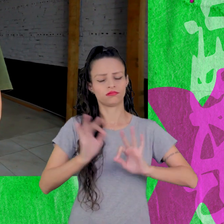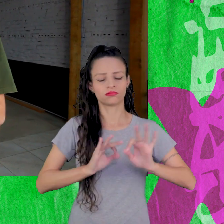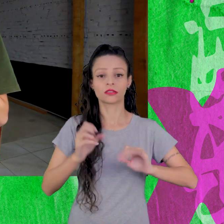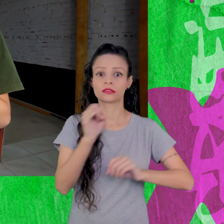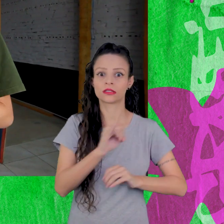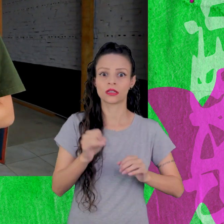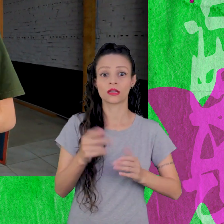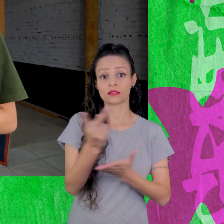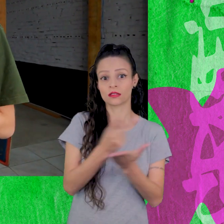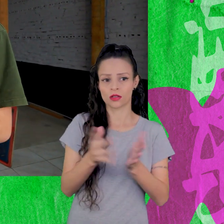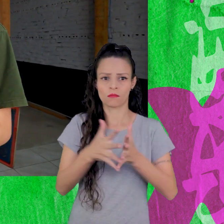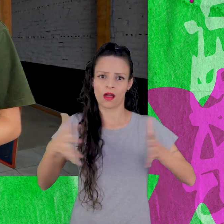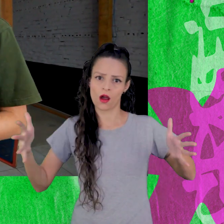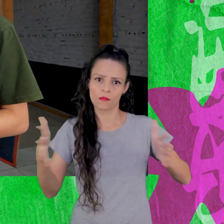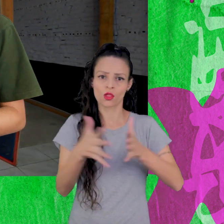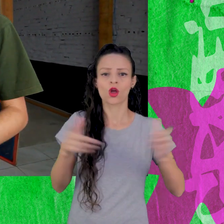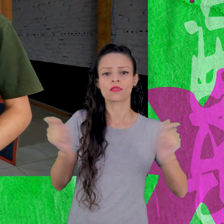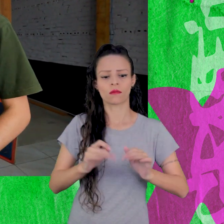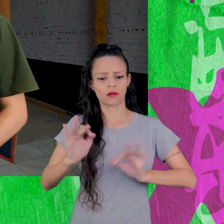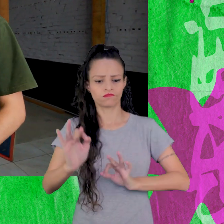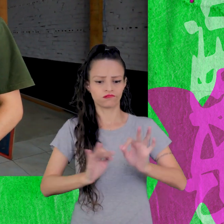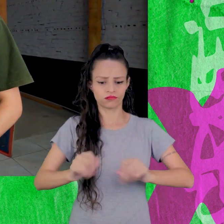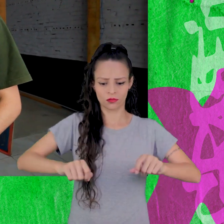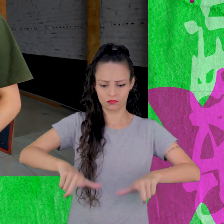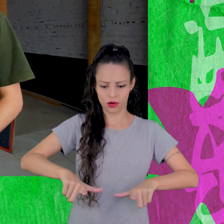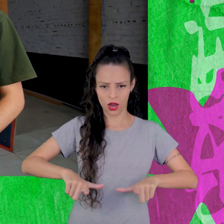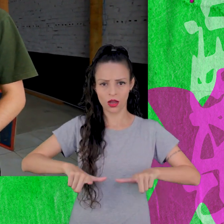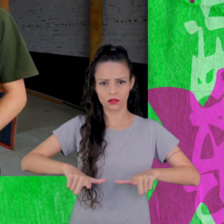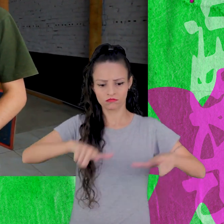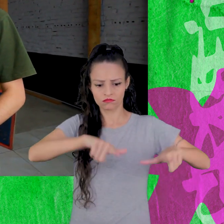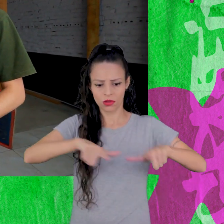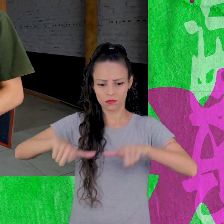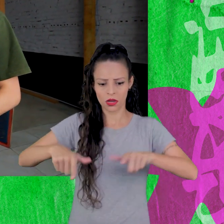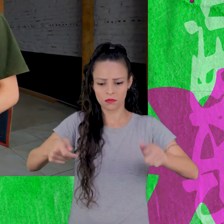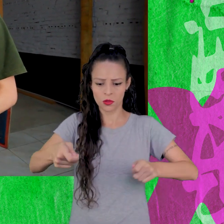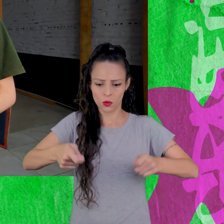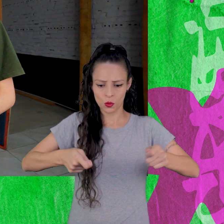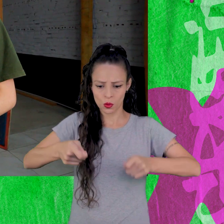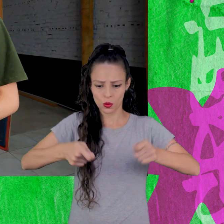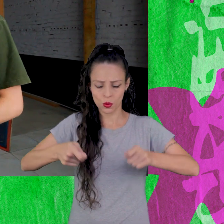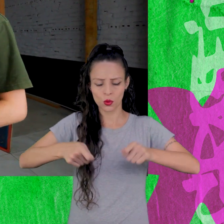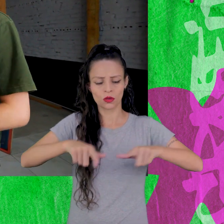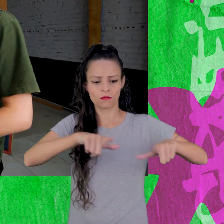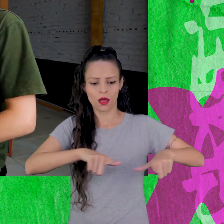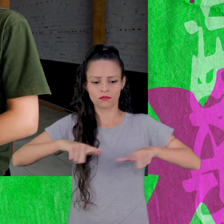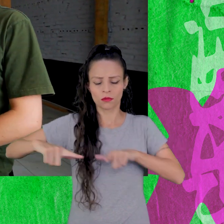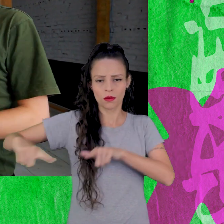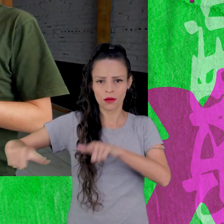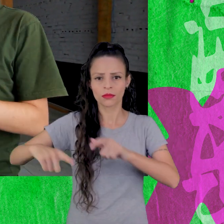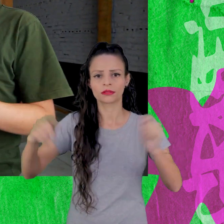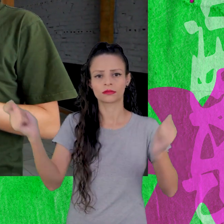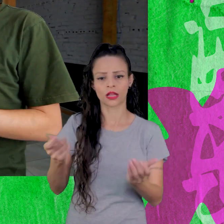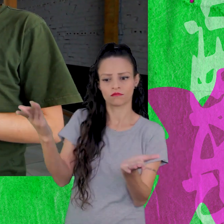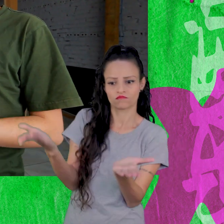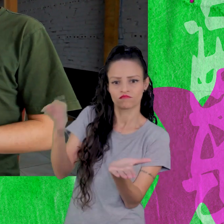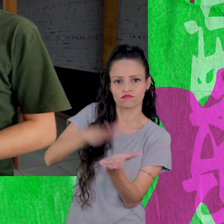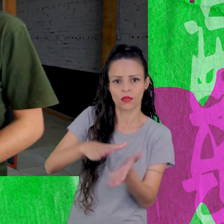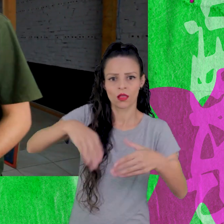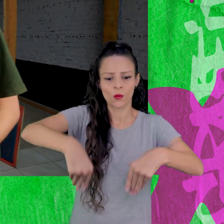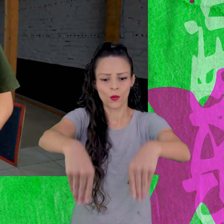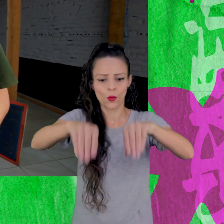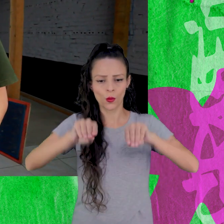estampas maiores ou menores, a gente pode posicionar o berço em uma posição diferente para poder estampar de uma maneira